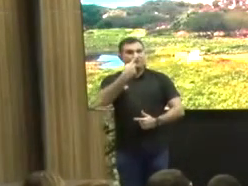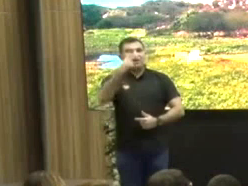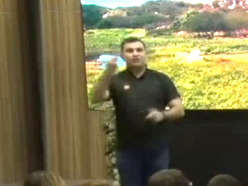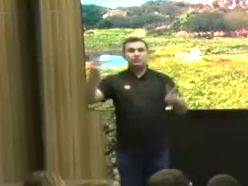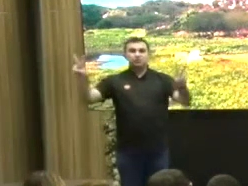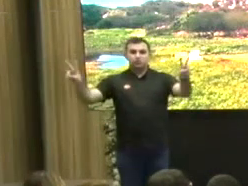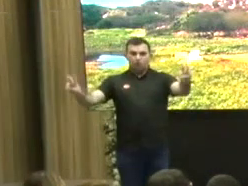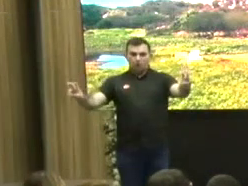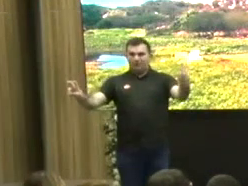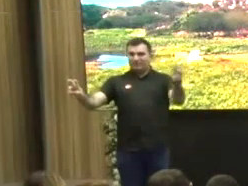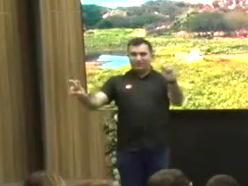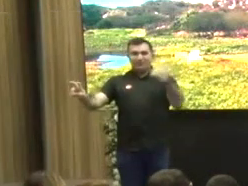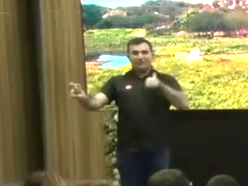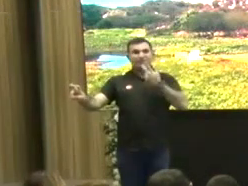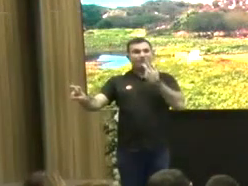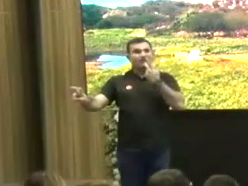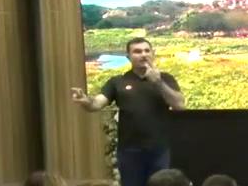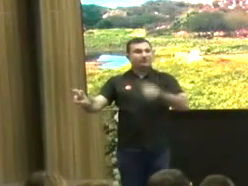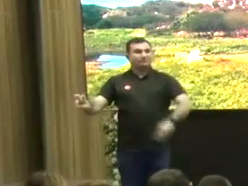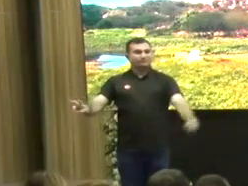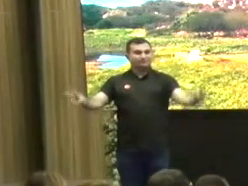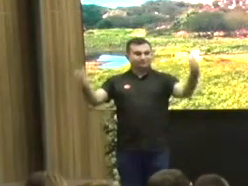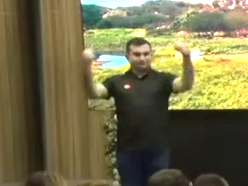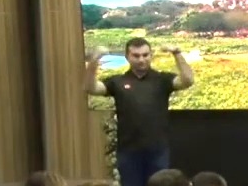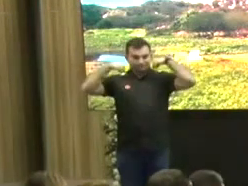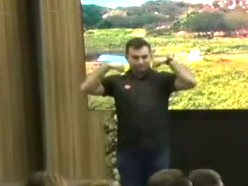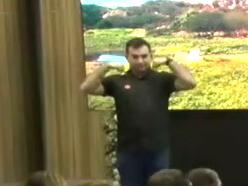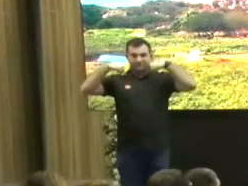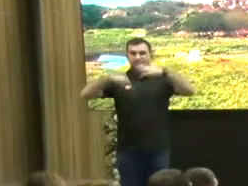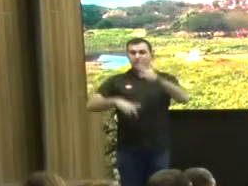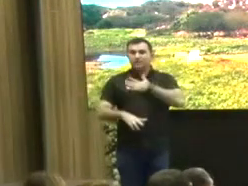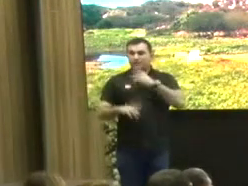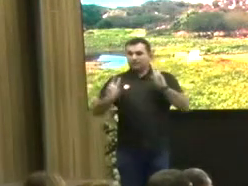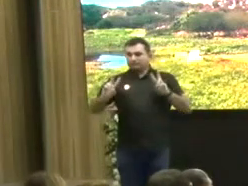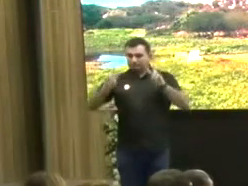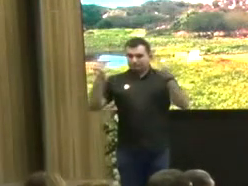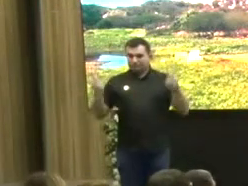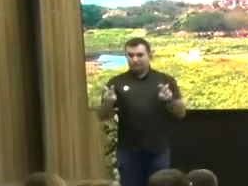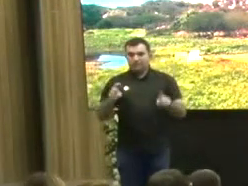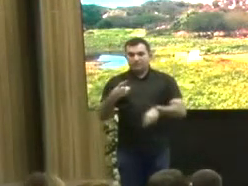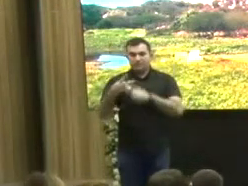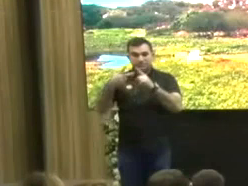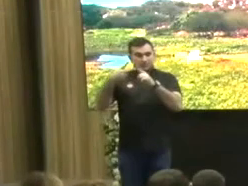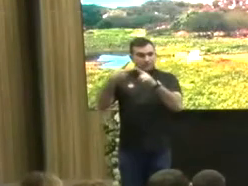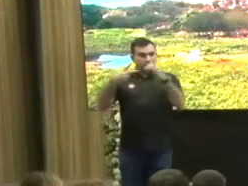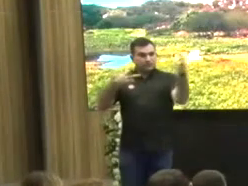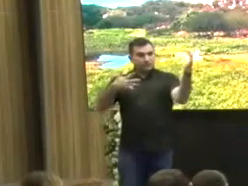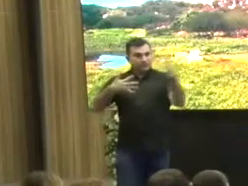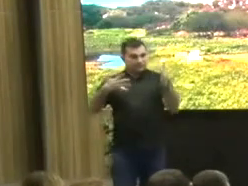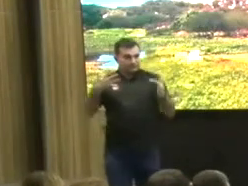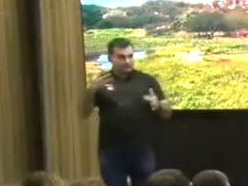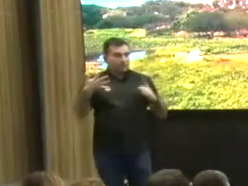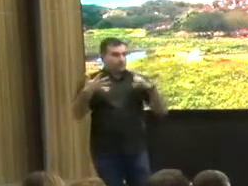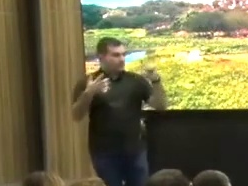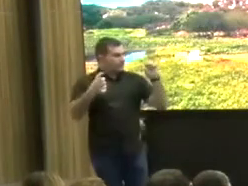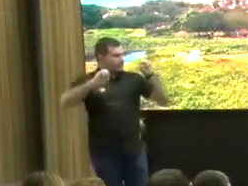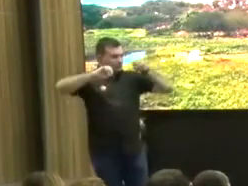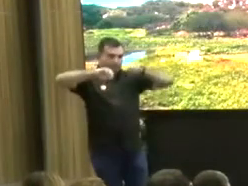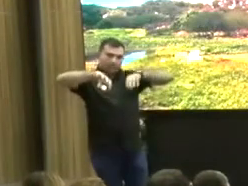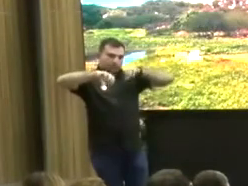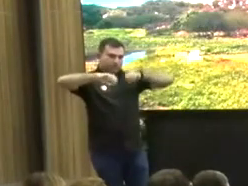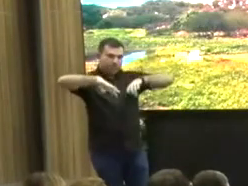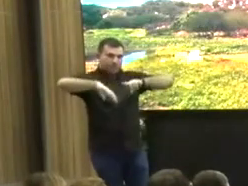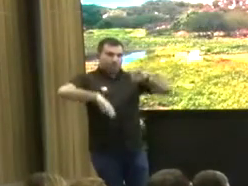sobre. Eu estou implicando-me nisso. Segundo grande elemento para mim é: educação